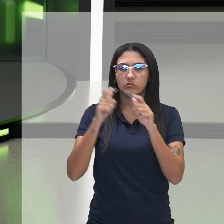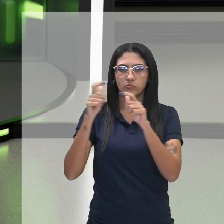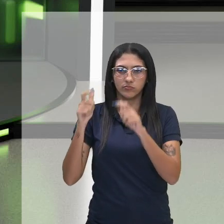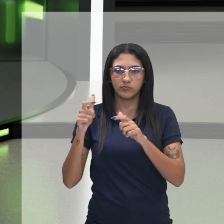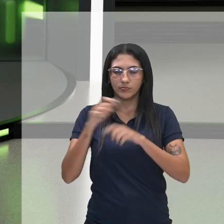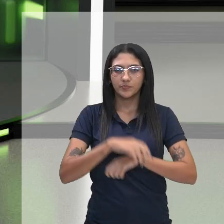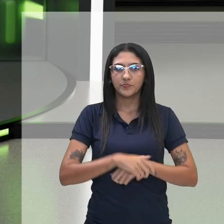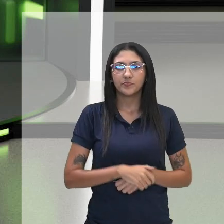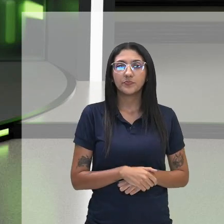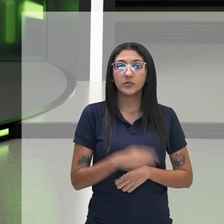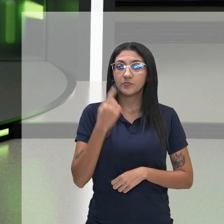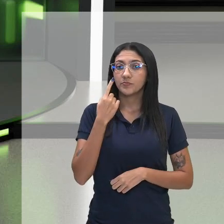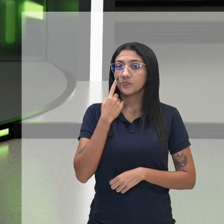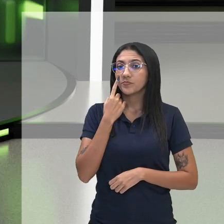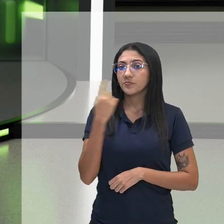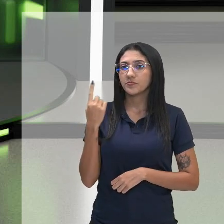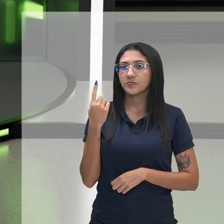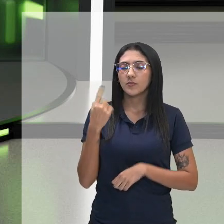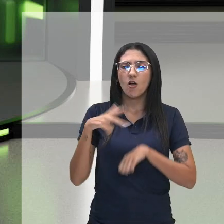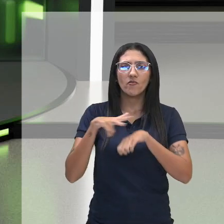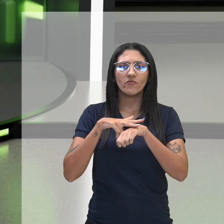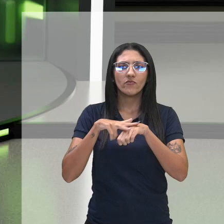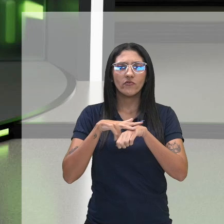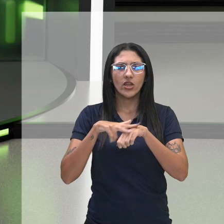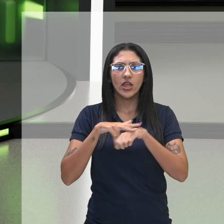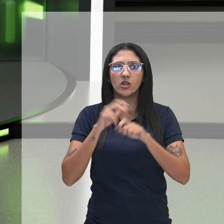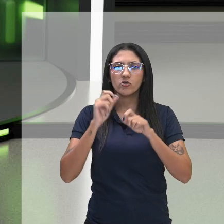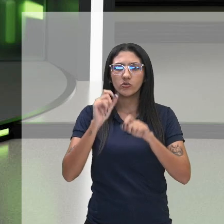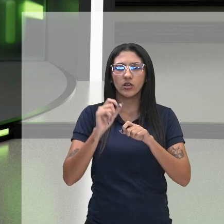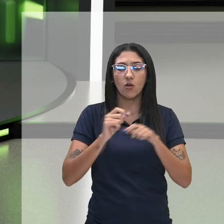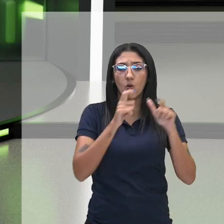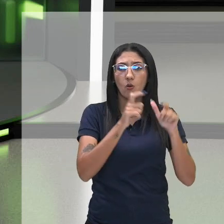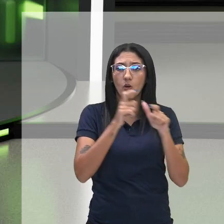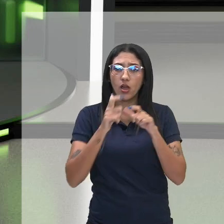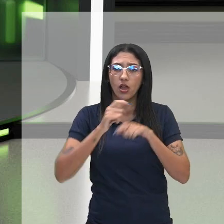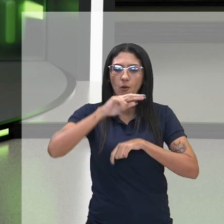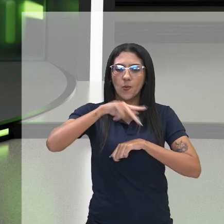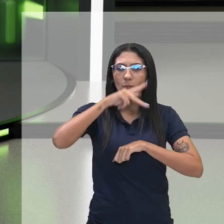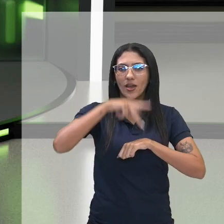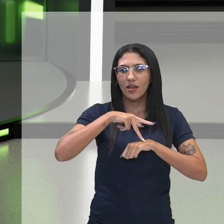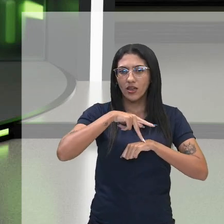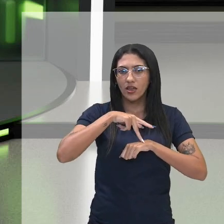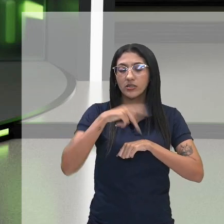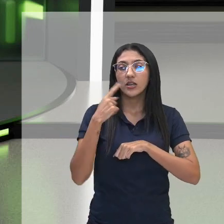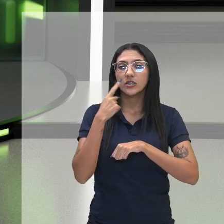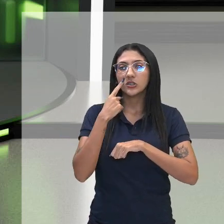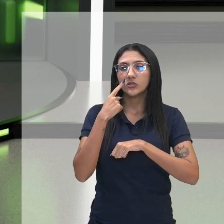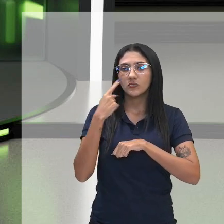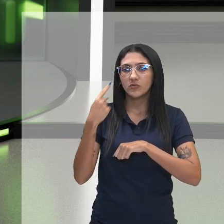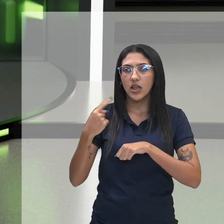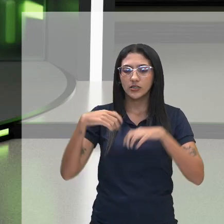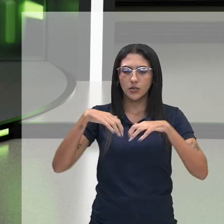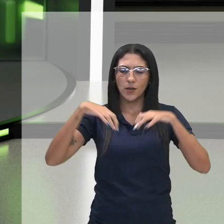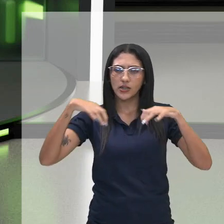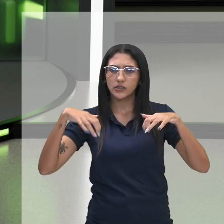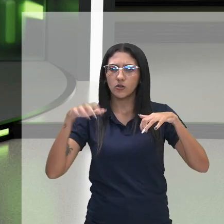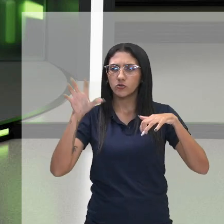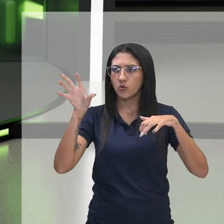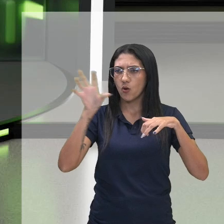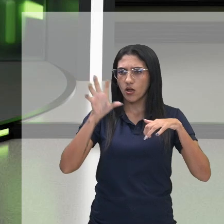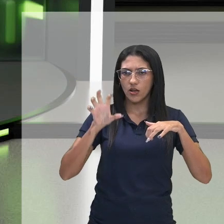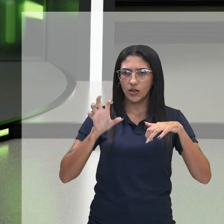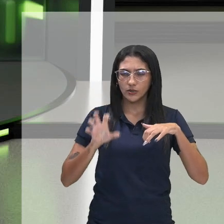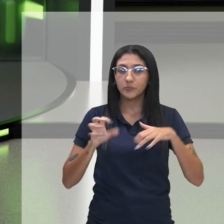gente tem aqui em verde a representação, né, dos países, a gente observa ali a divisão dos continentes, e